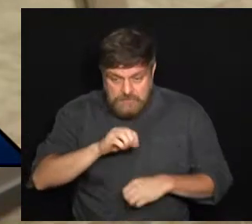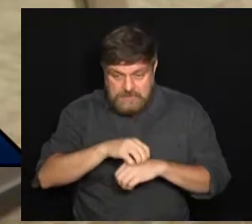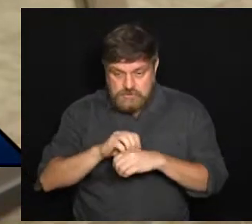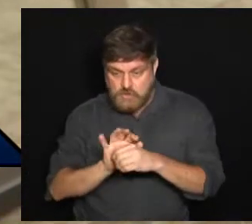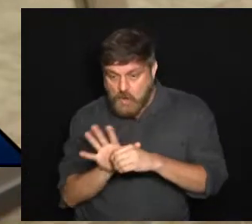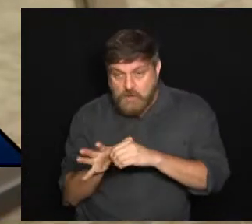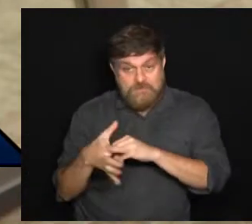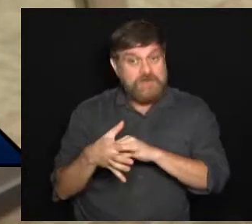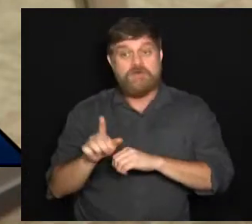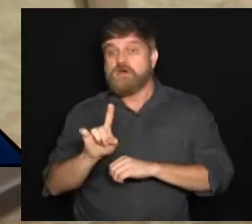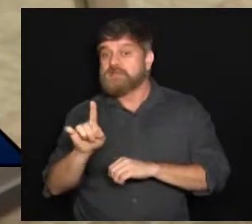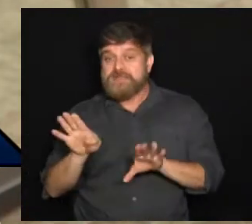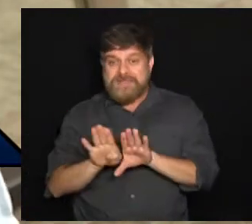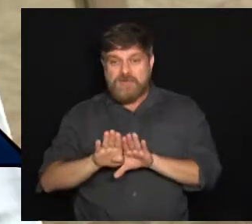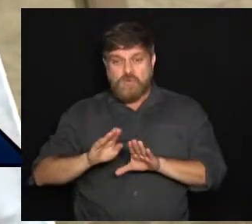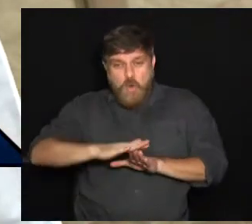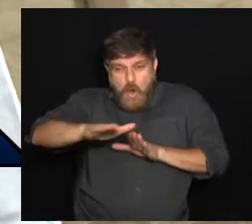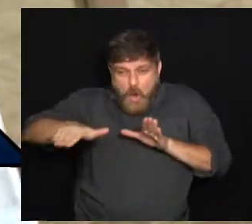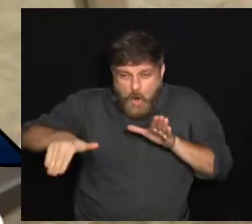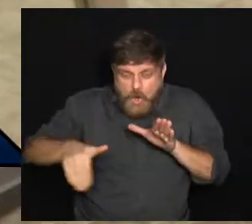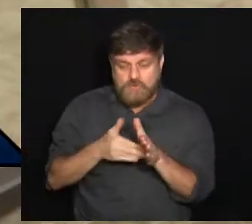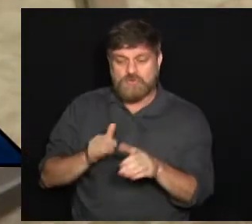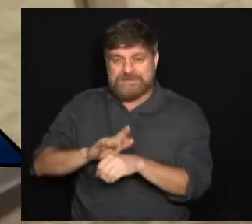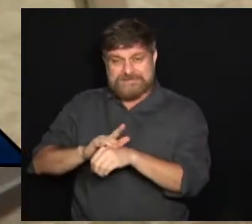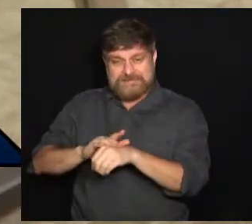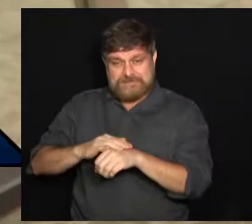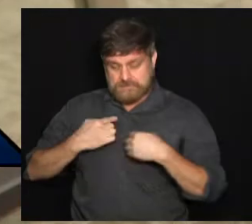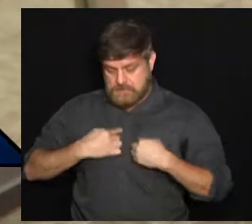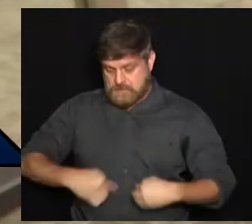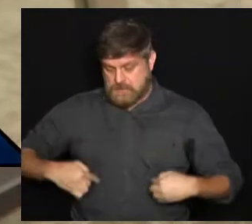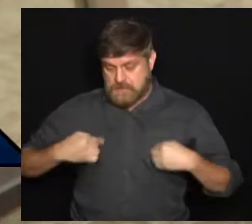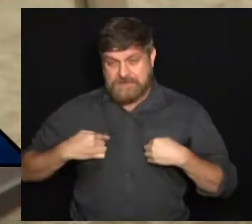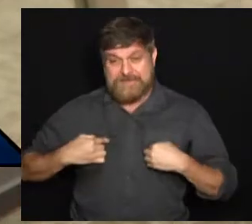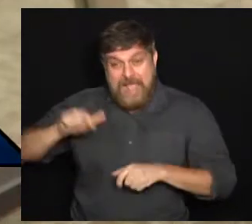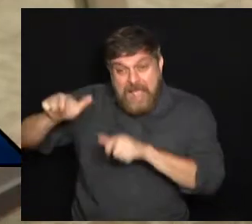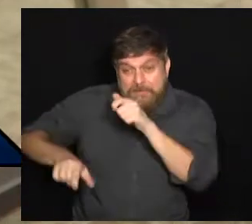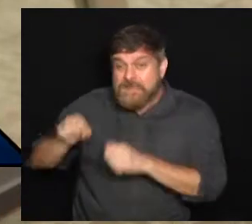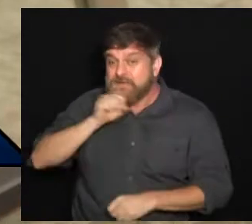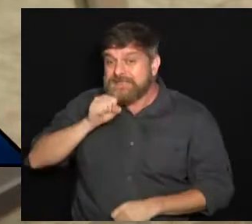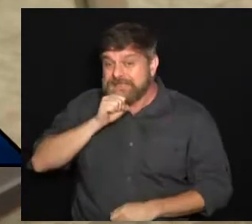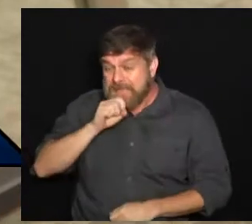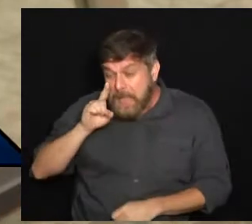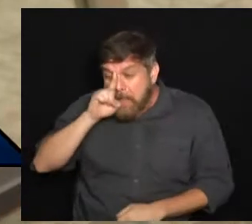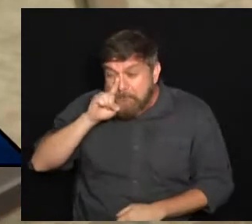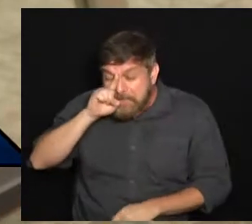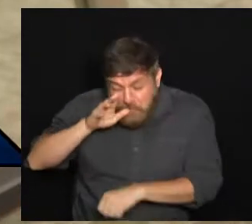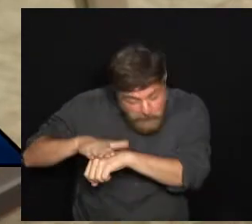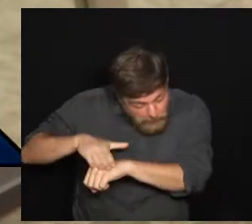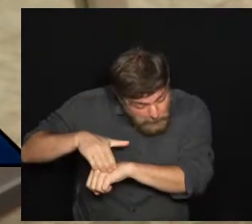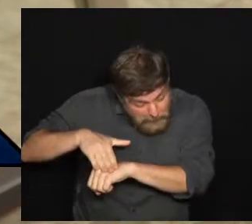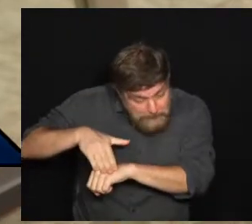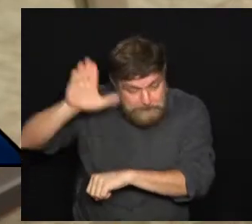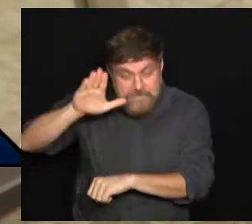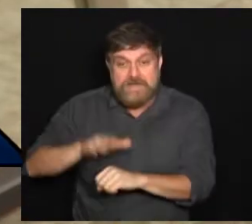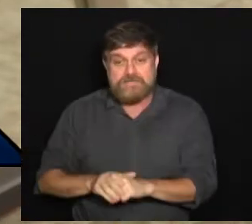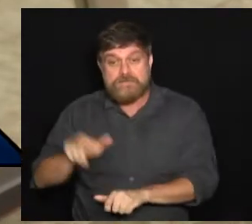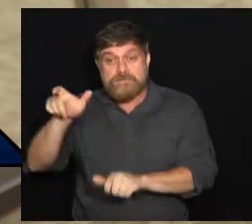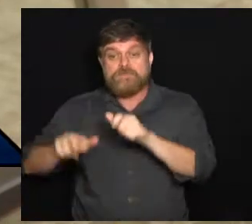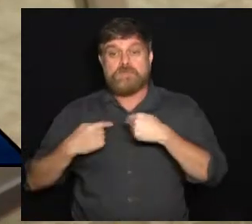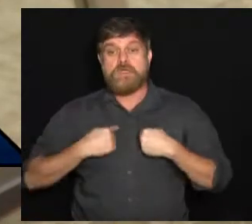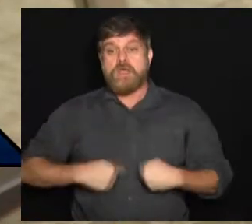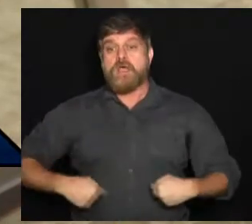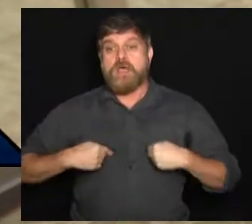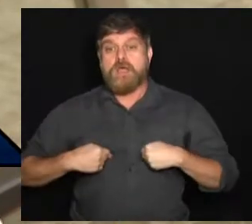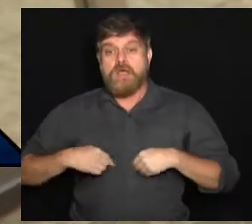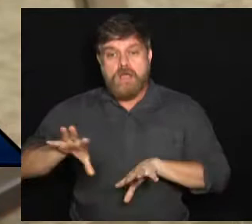isso é a realidade para praticamente todas as doenças respiratórias. Em idosos, elas são mais letais, né? Um idoso tendo uma pneumonia é